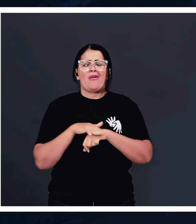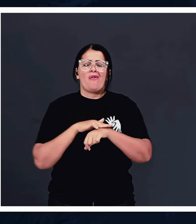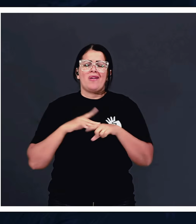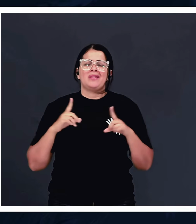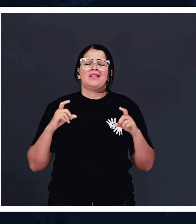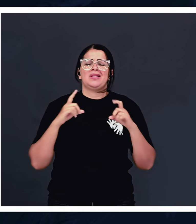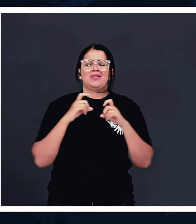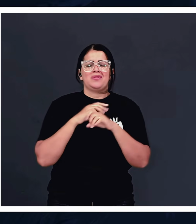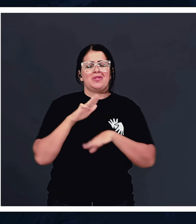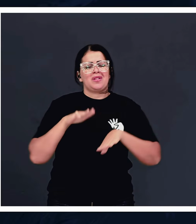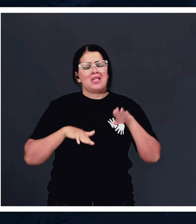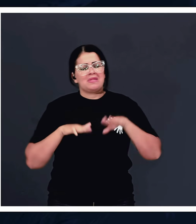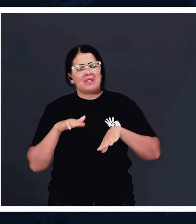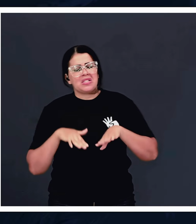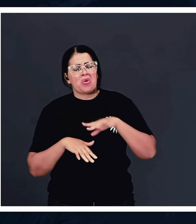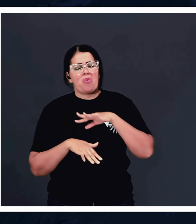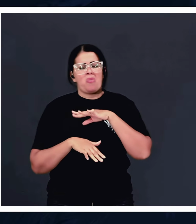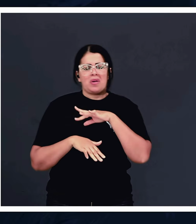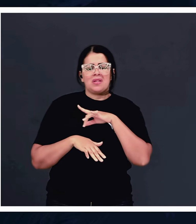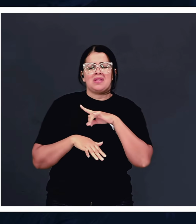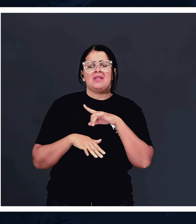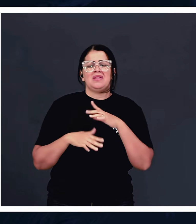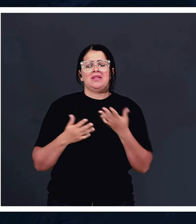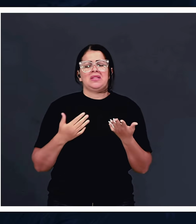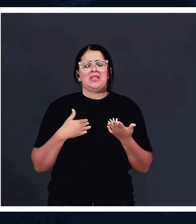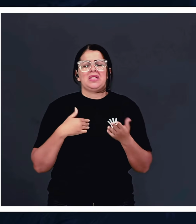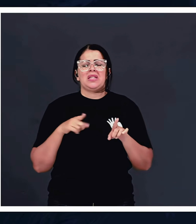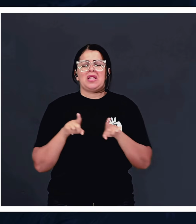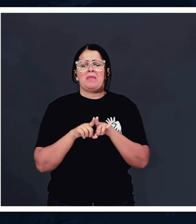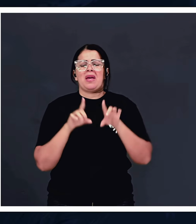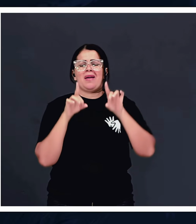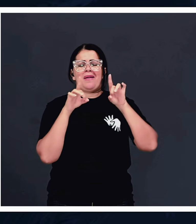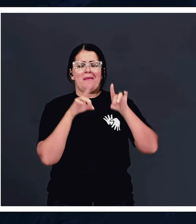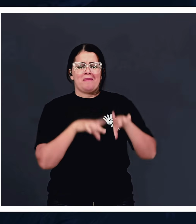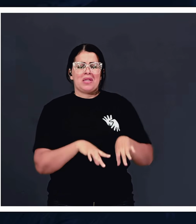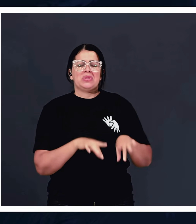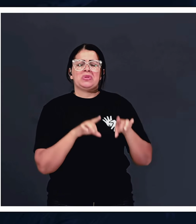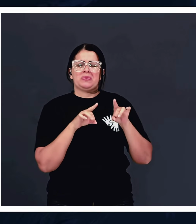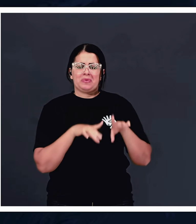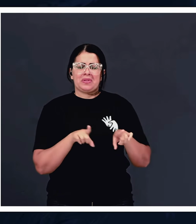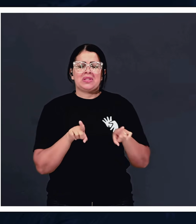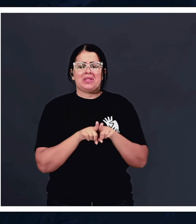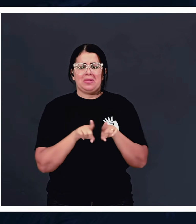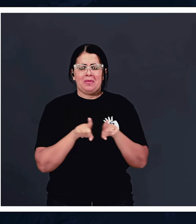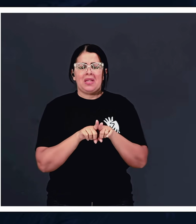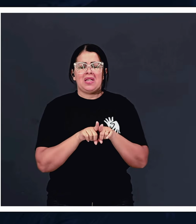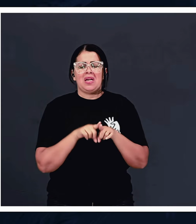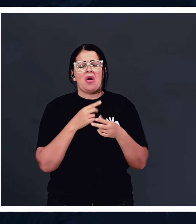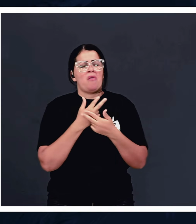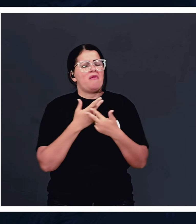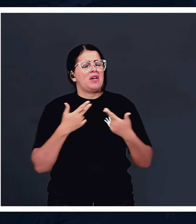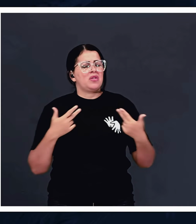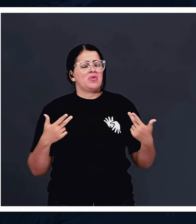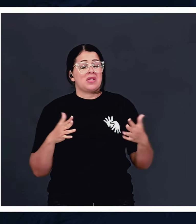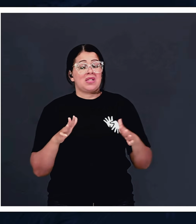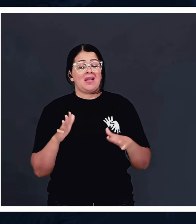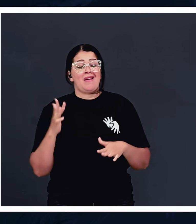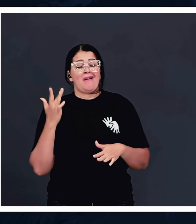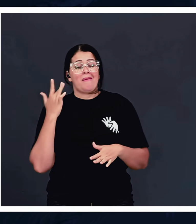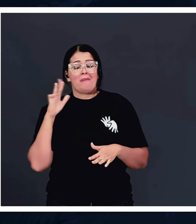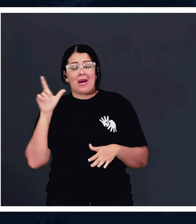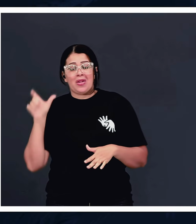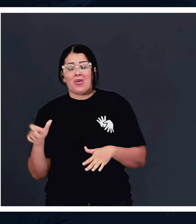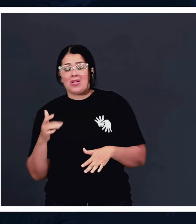difíceis, desagradáveis, até mesmo, Senhor, abrir mão de muitos chamados benefícios. Mas